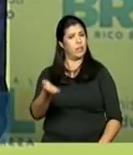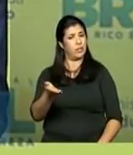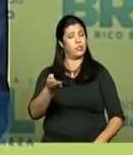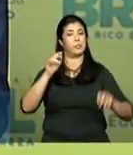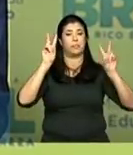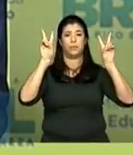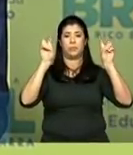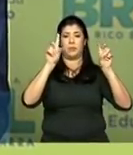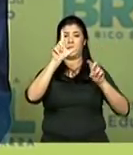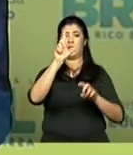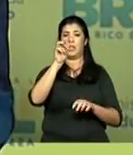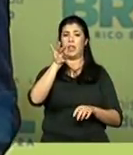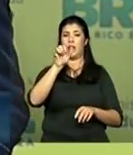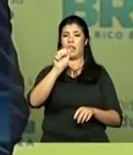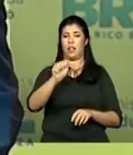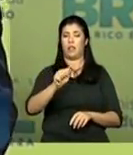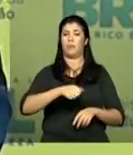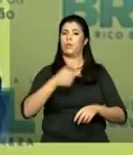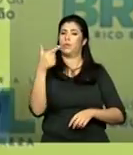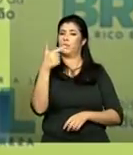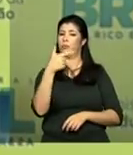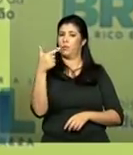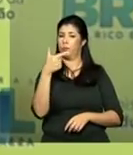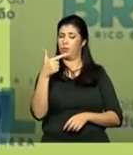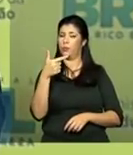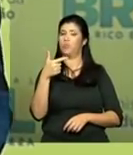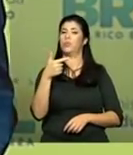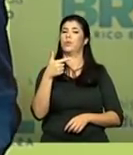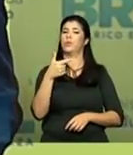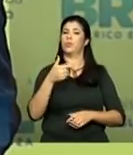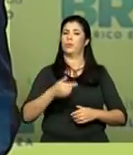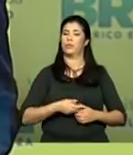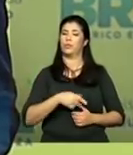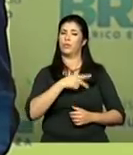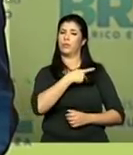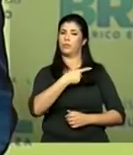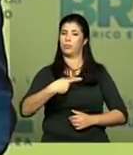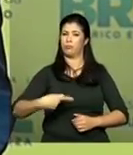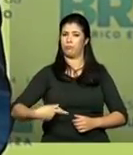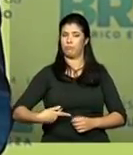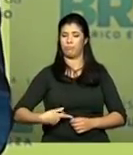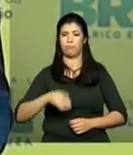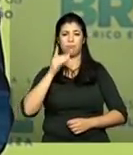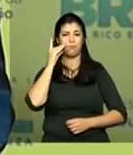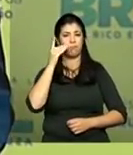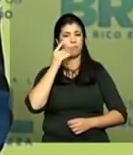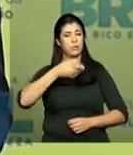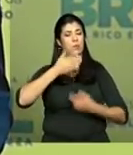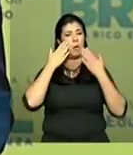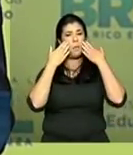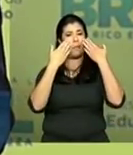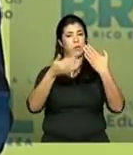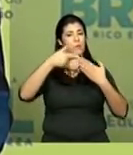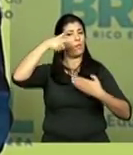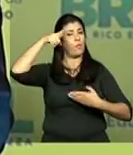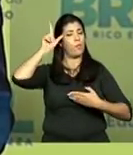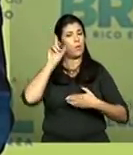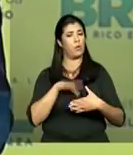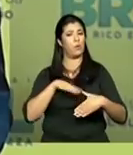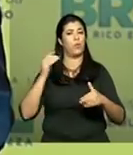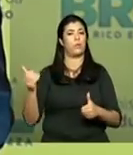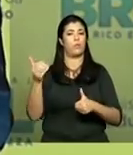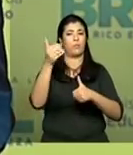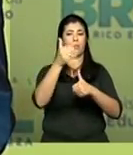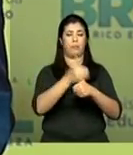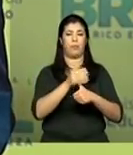deste segundo governo da nossa presidenta Dilma Rousseff, que o apresentou ontem, durante sua posse no Congresso